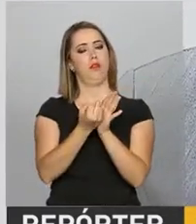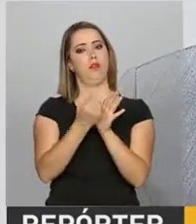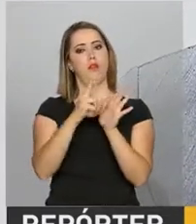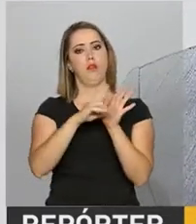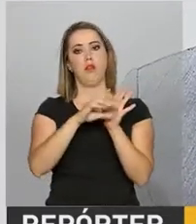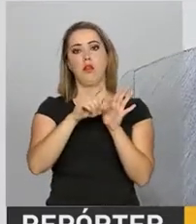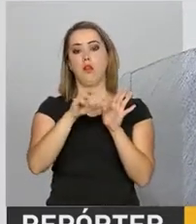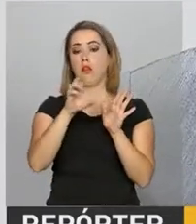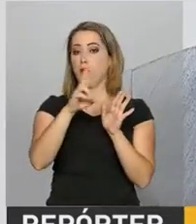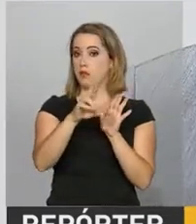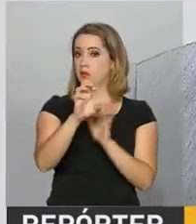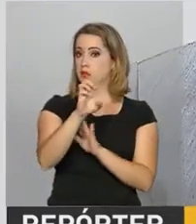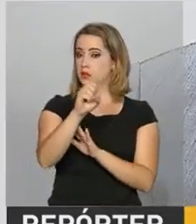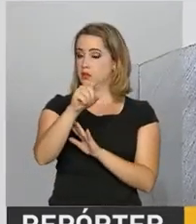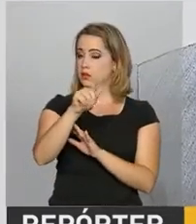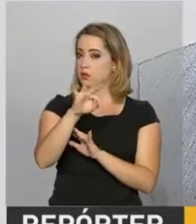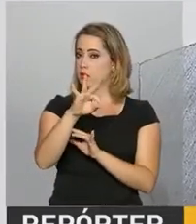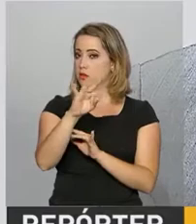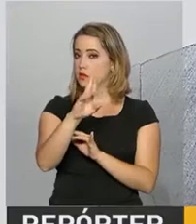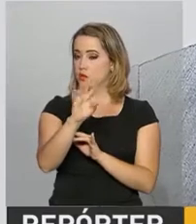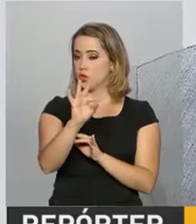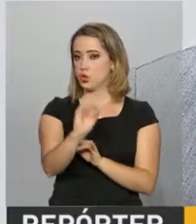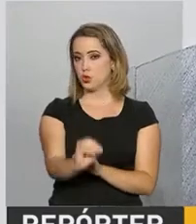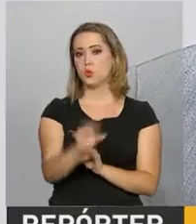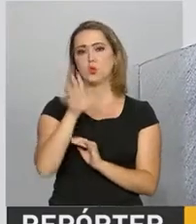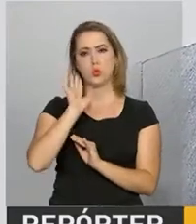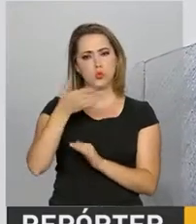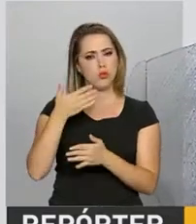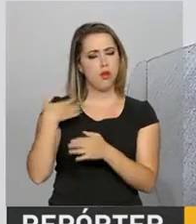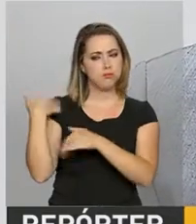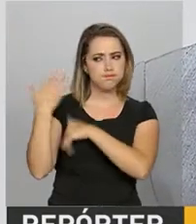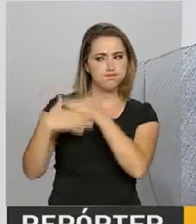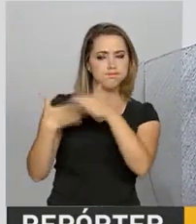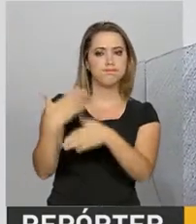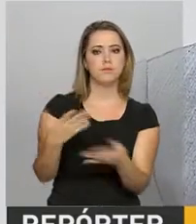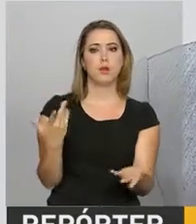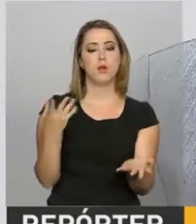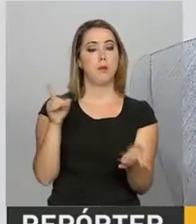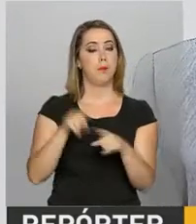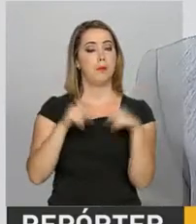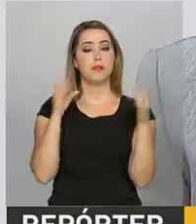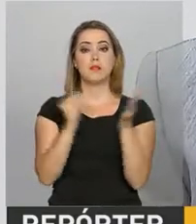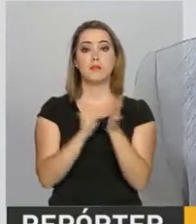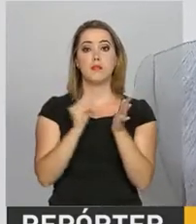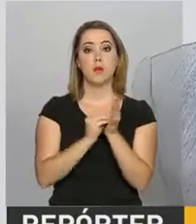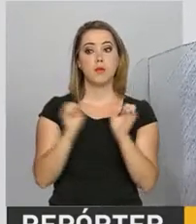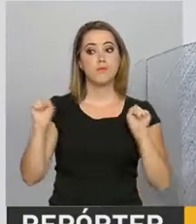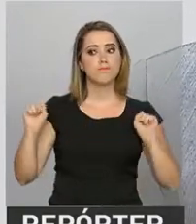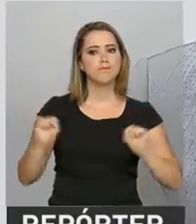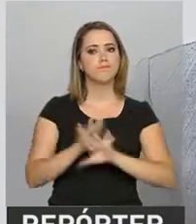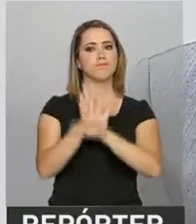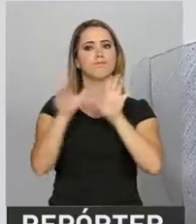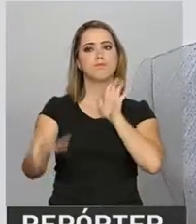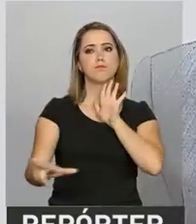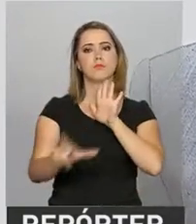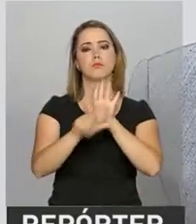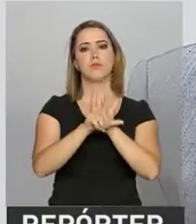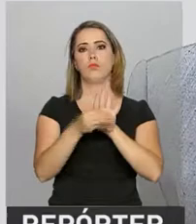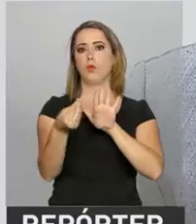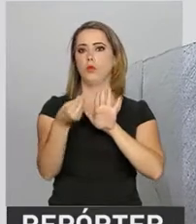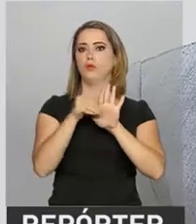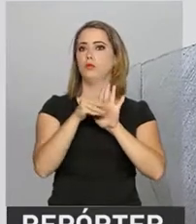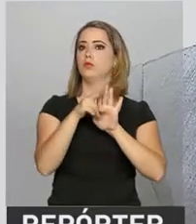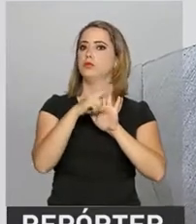os próprios protetores solares. Esse procedimento já era feito, porém ainda faltava deixar claro na nossa legislação, na nossa